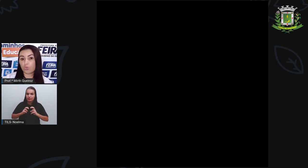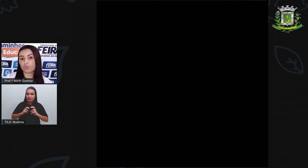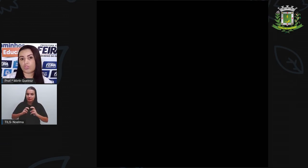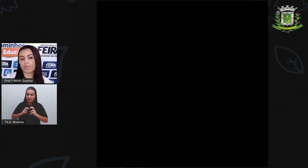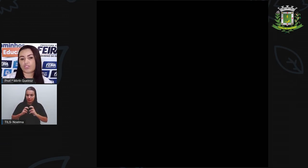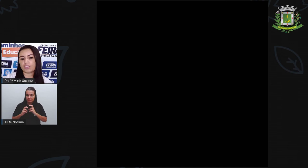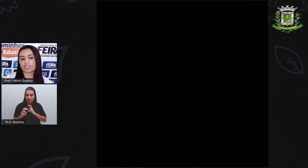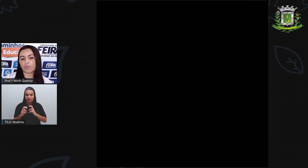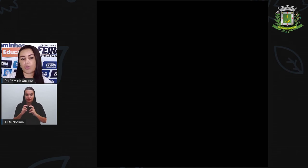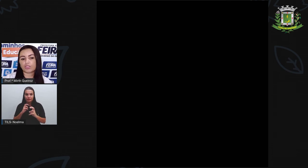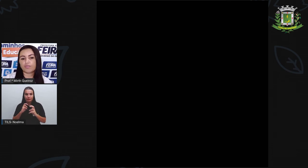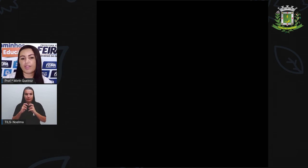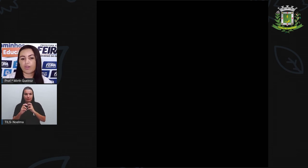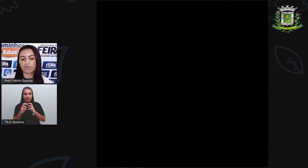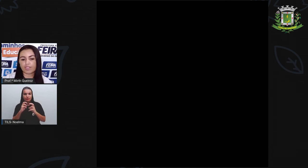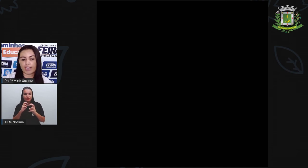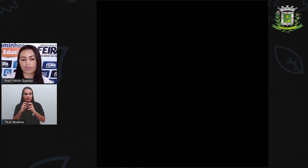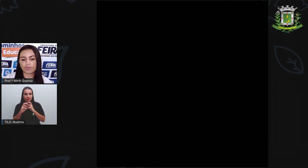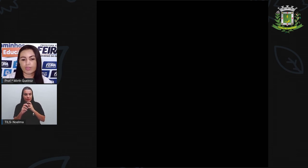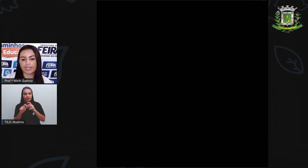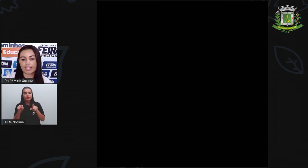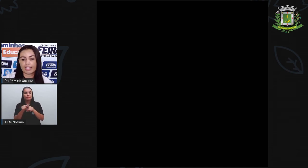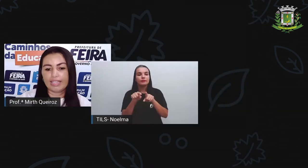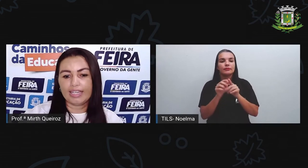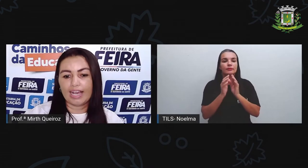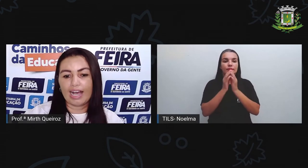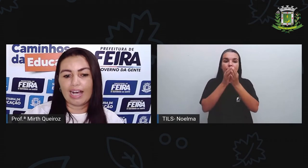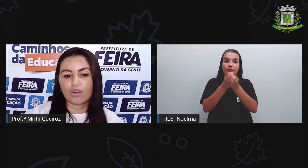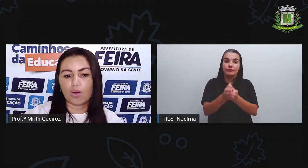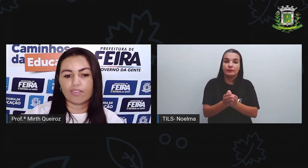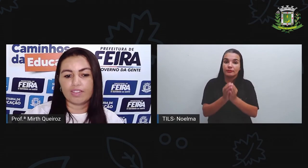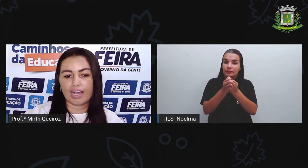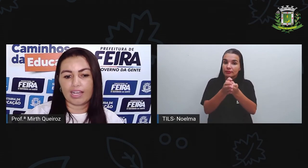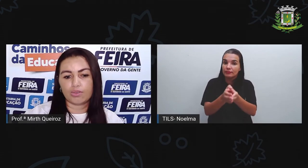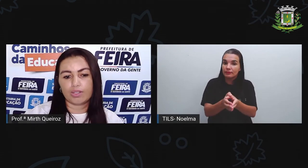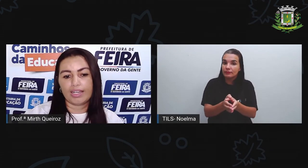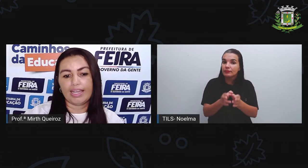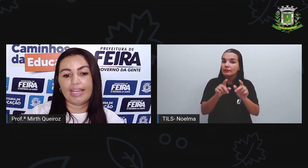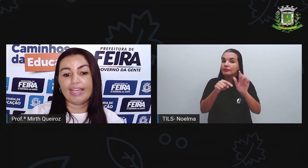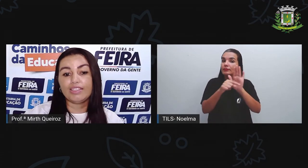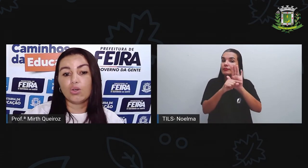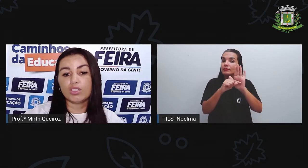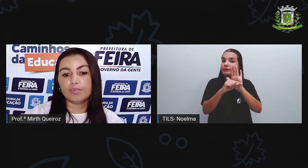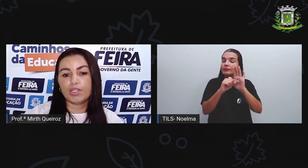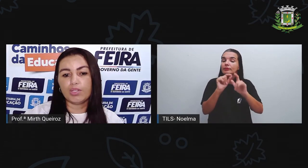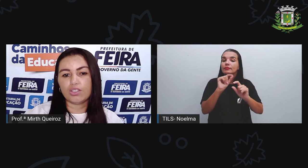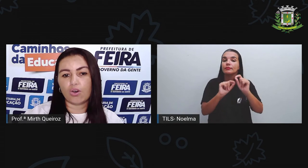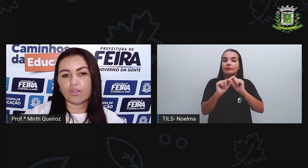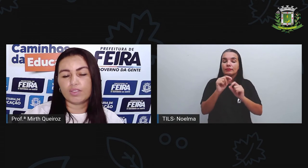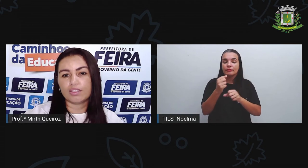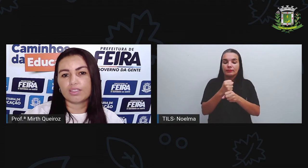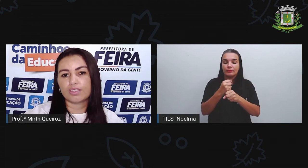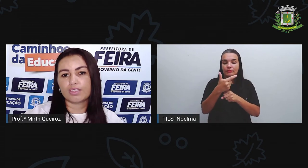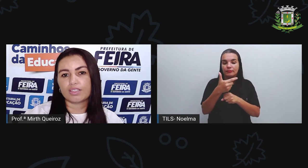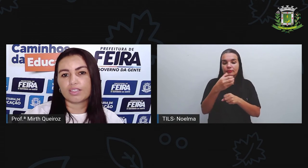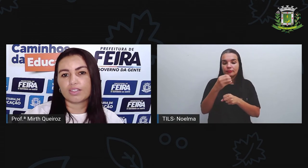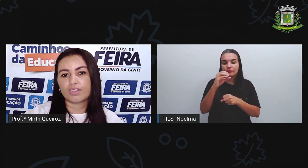o uso de meio de transporte ferroviário e aquaviário em 2009